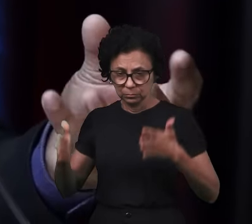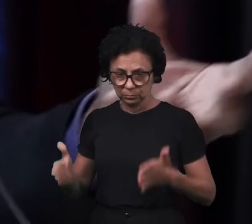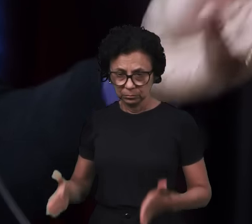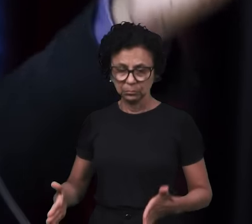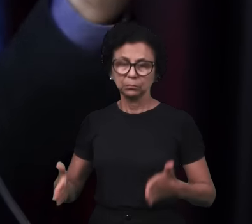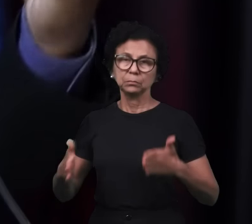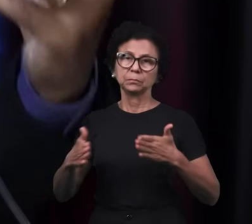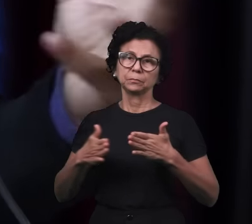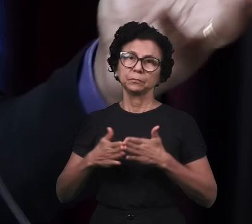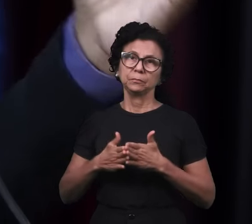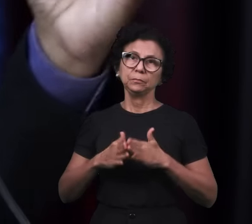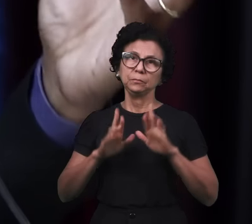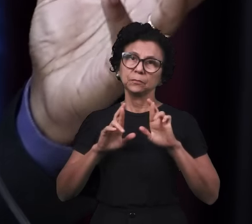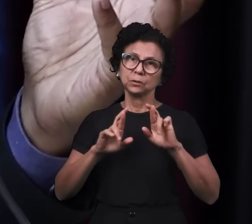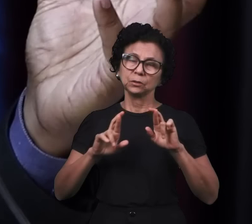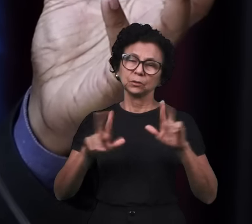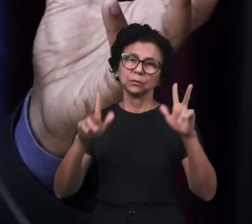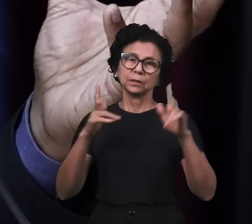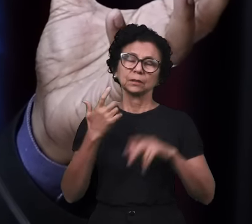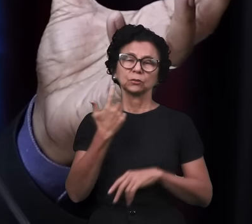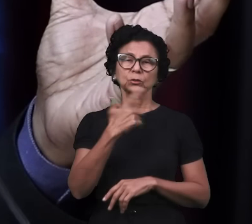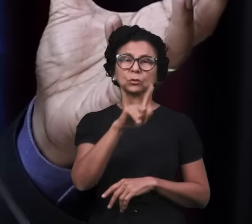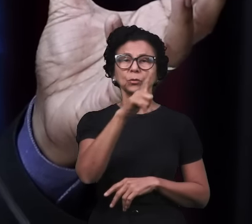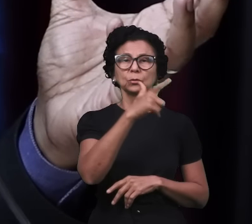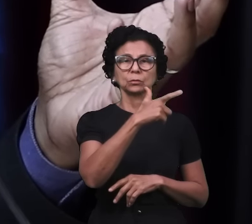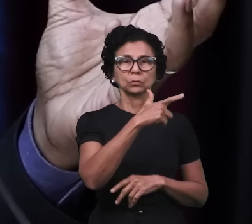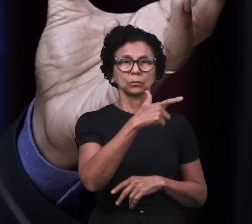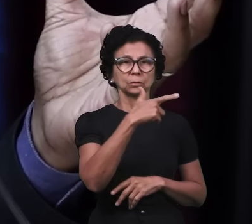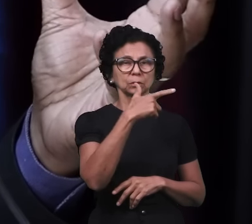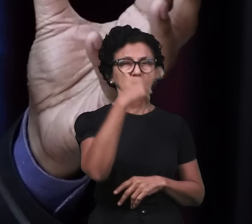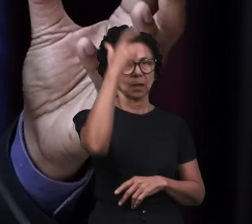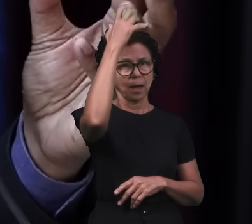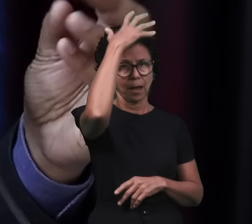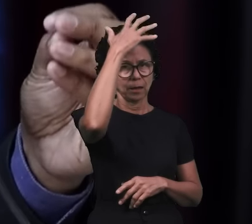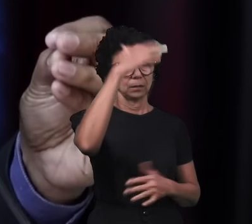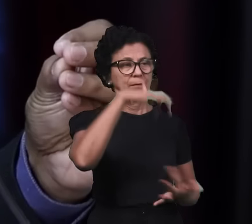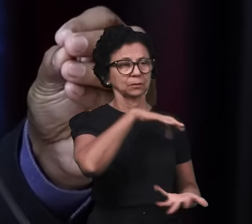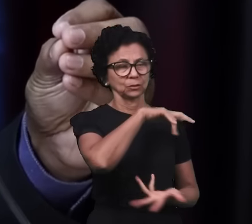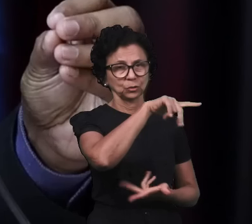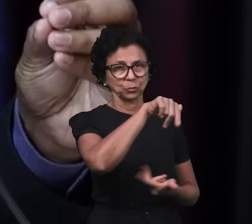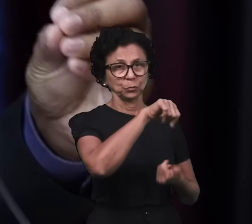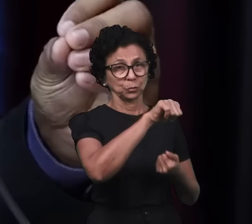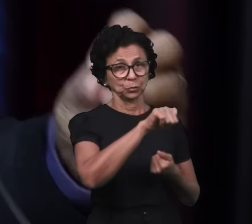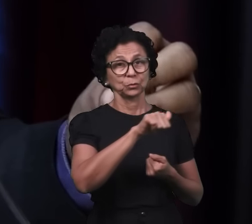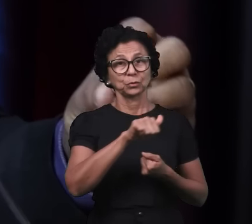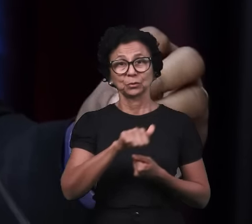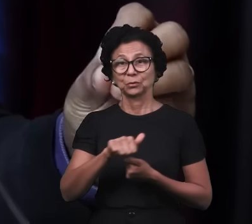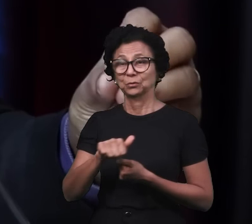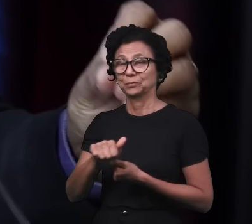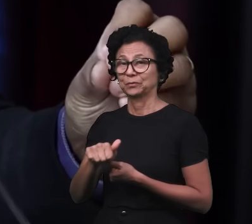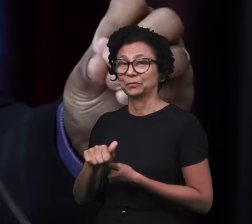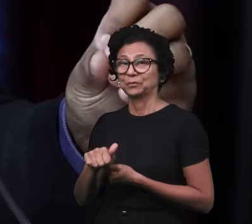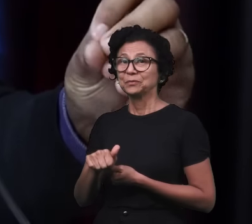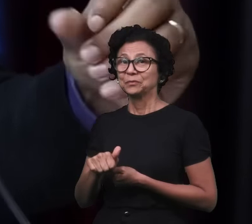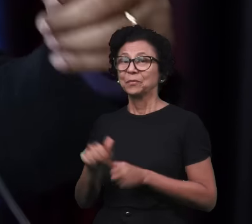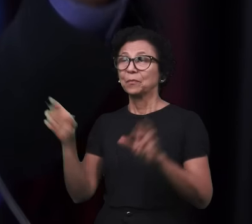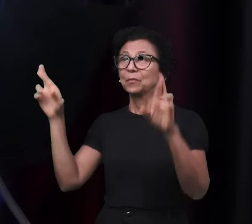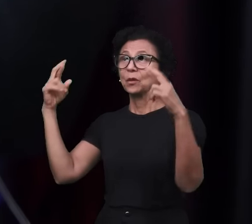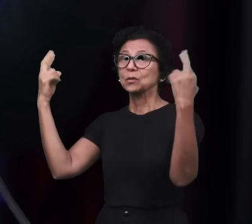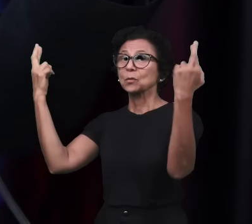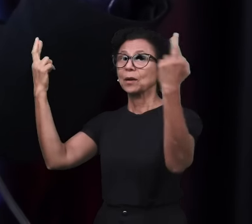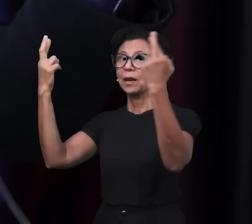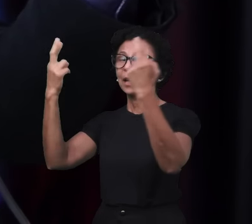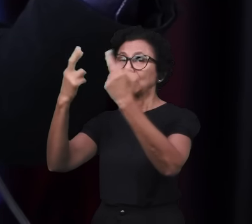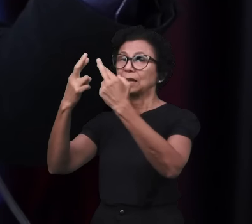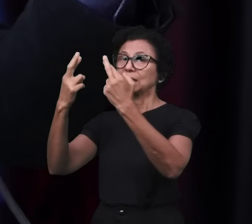sacerdotal, diferente de todos os reinos deste mundo, né? E o nosso reino, né, não é aqui, estamos